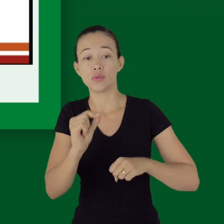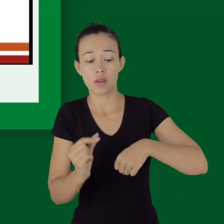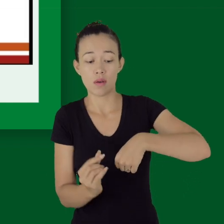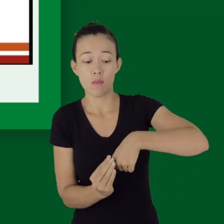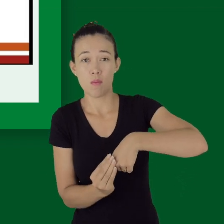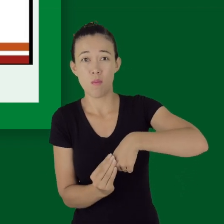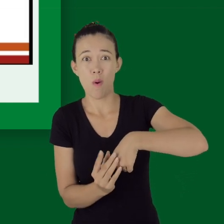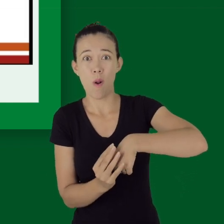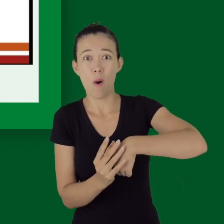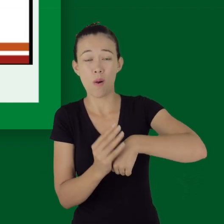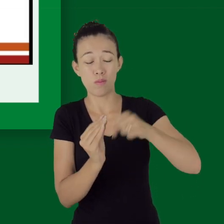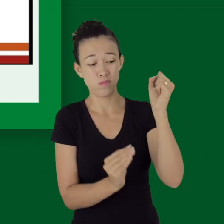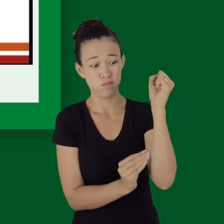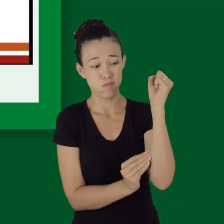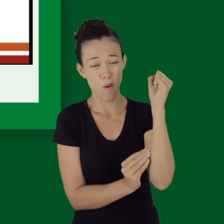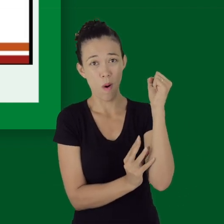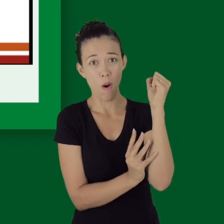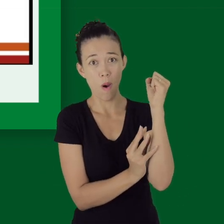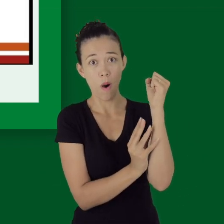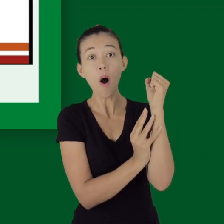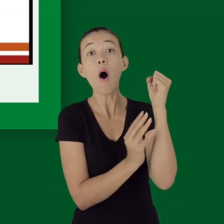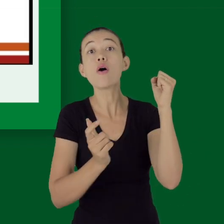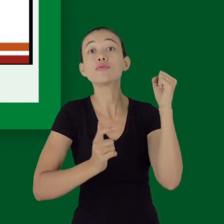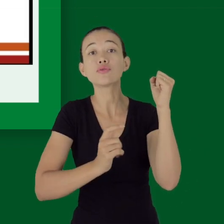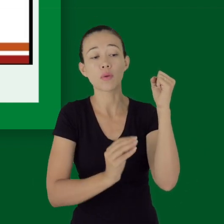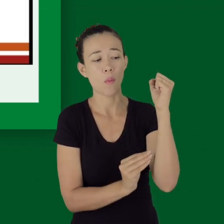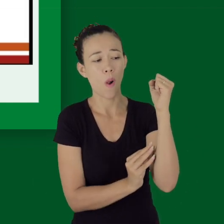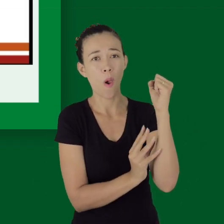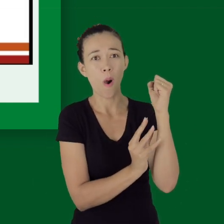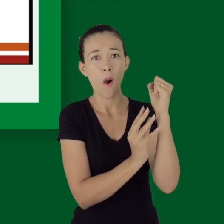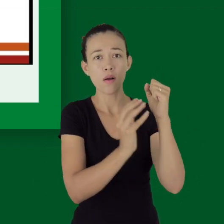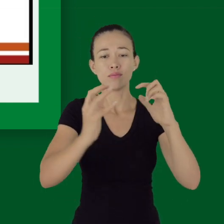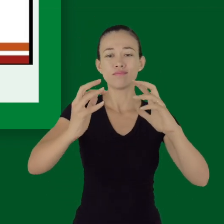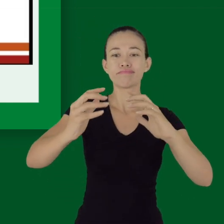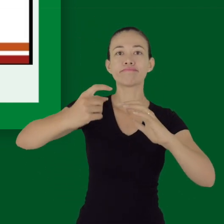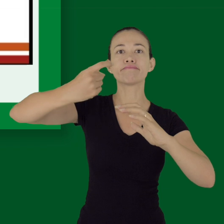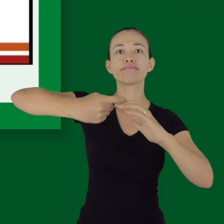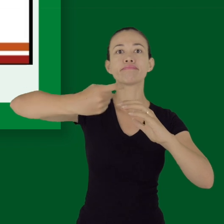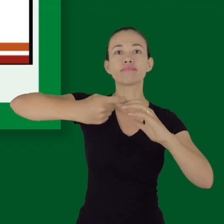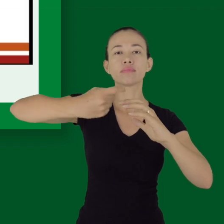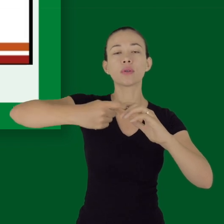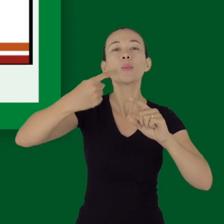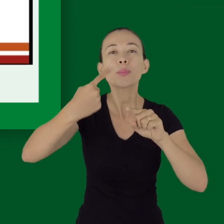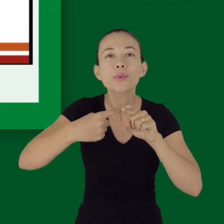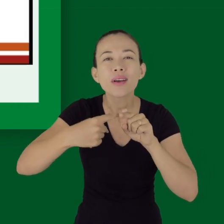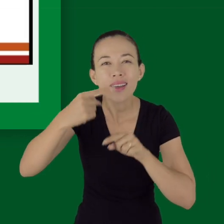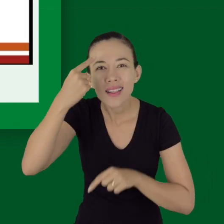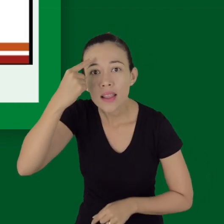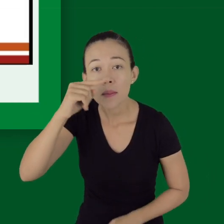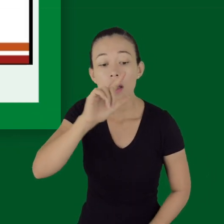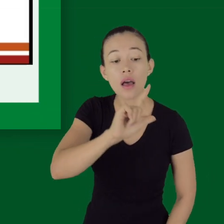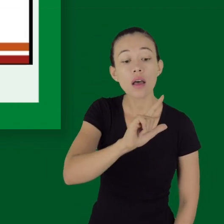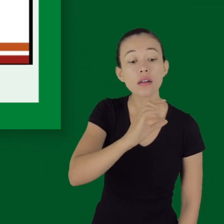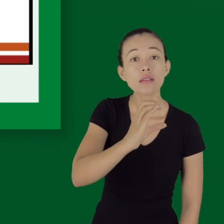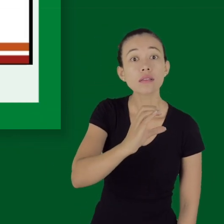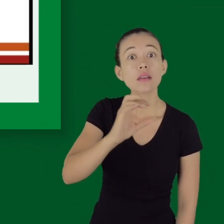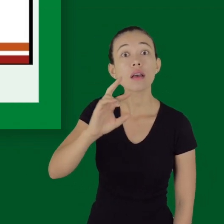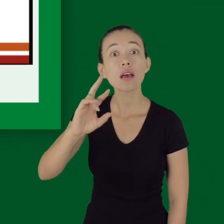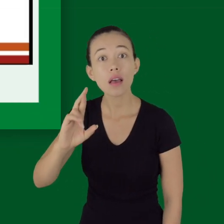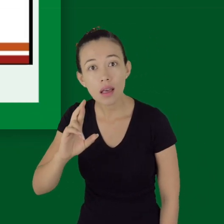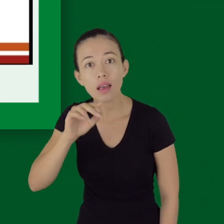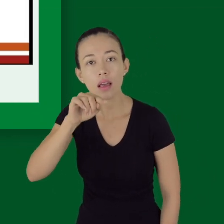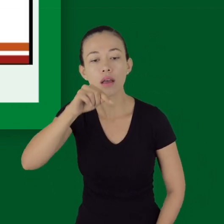que eu tenho uma série de estruturas ósseas acomodando essa estrutura medular. Essa